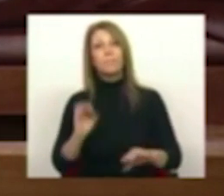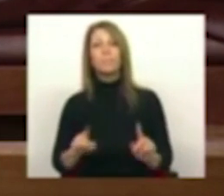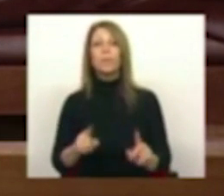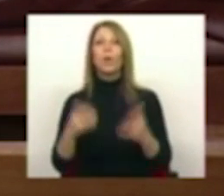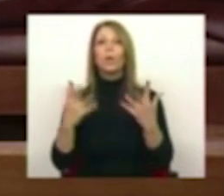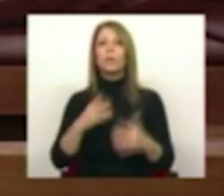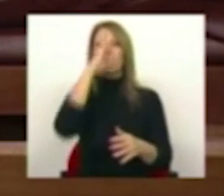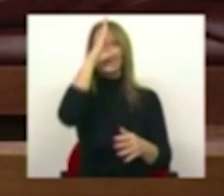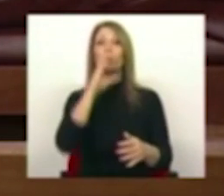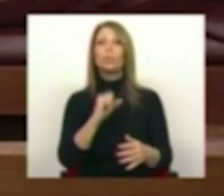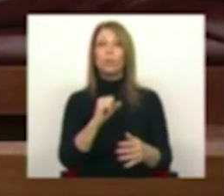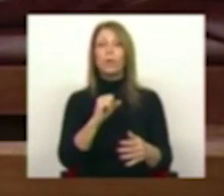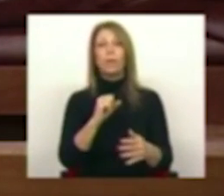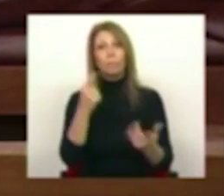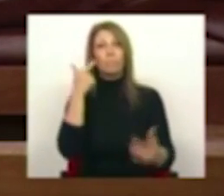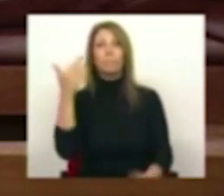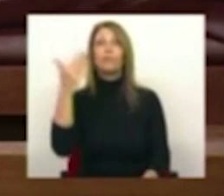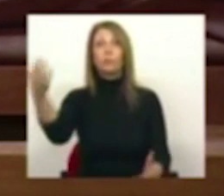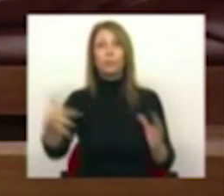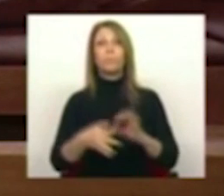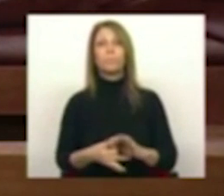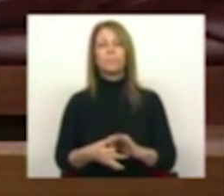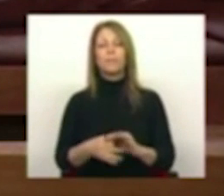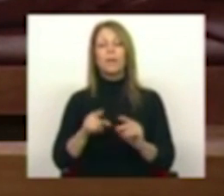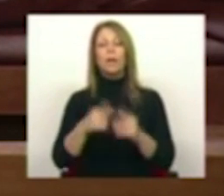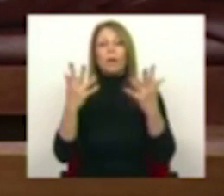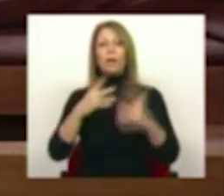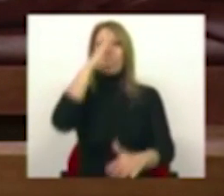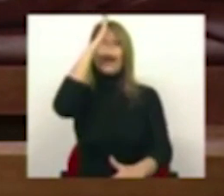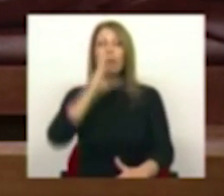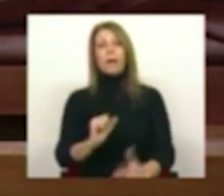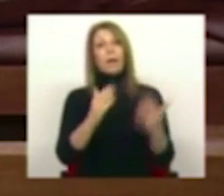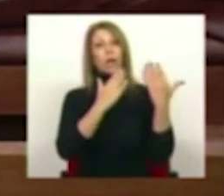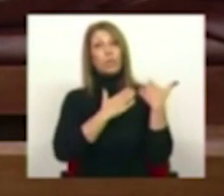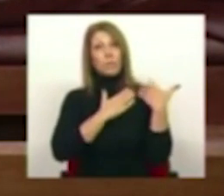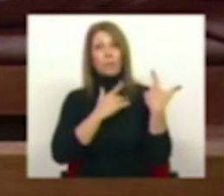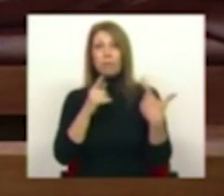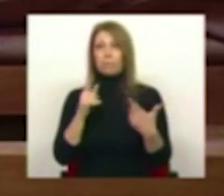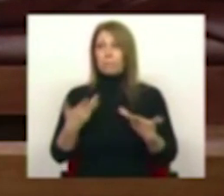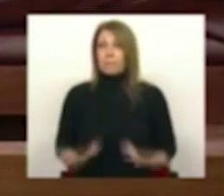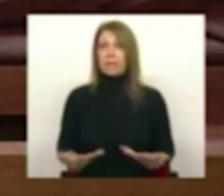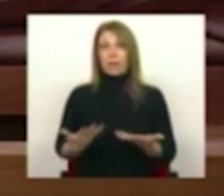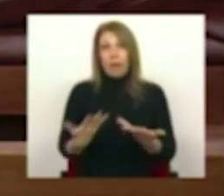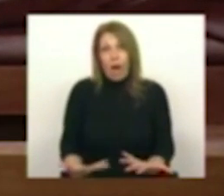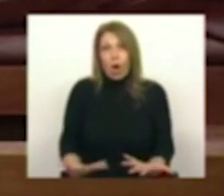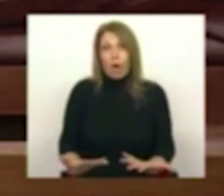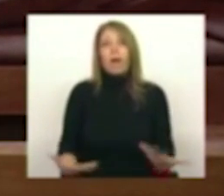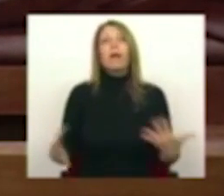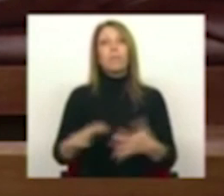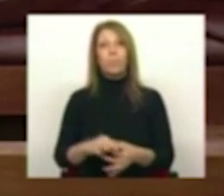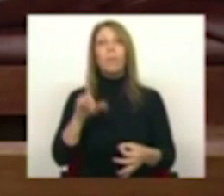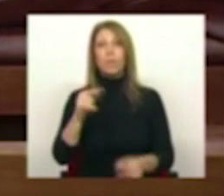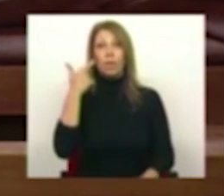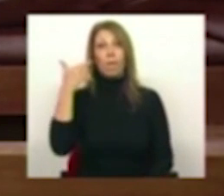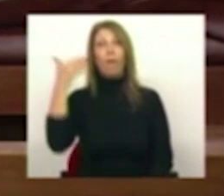orçamento de Estado de futuro. Este orçamento é responsável com o presente, mas também com o futuro, com os nossos jovens, porque ao